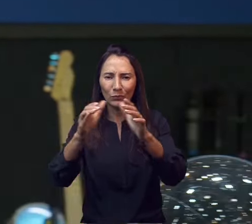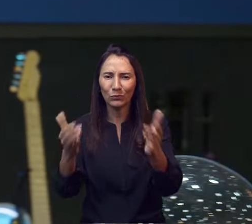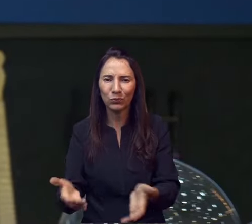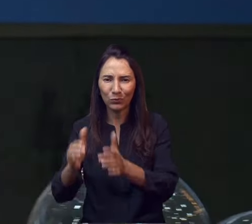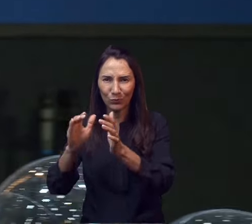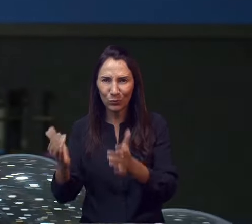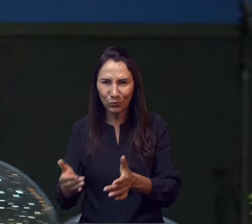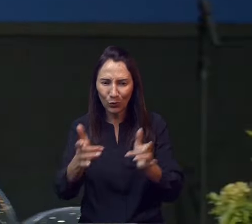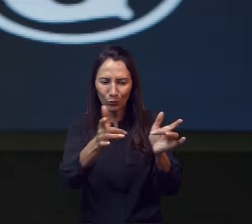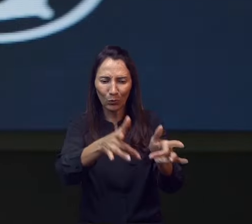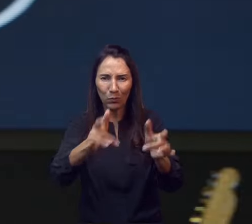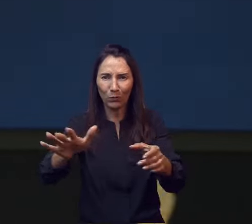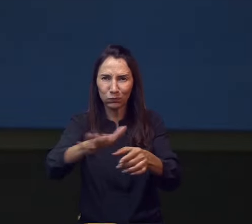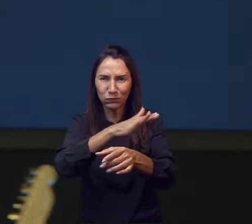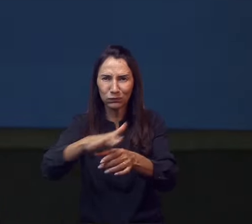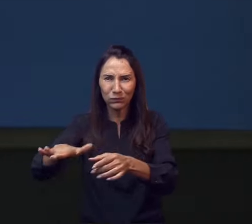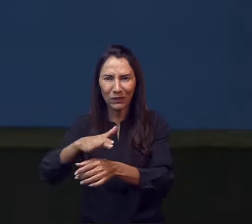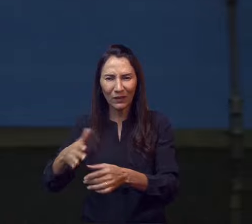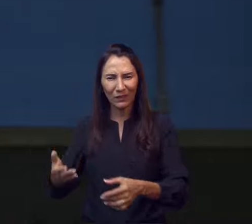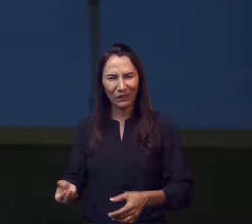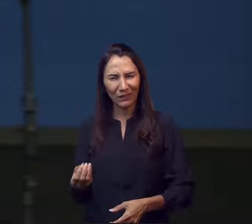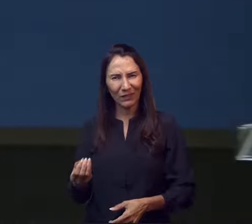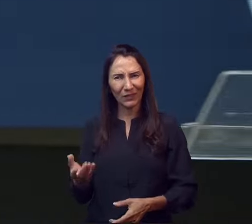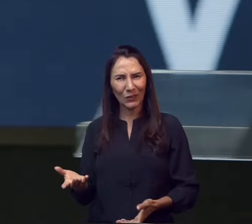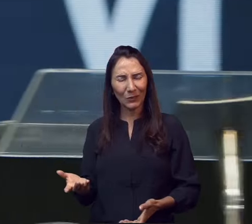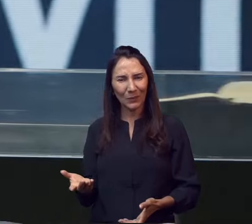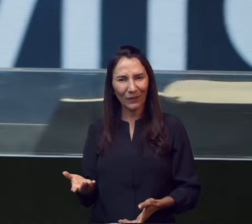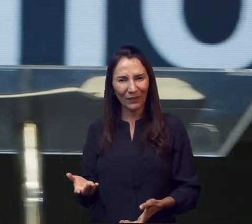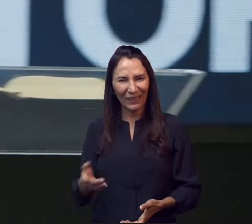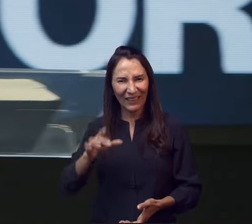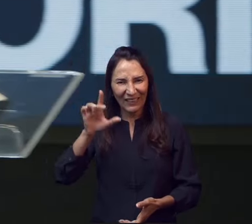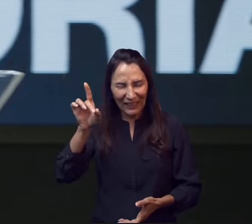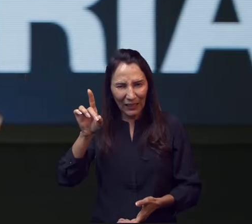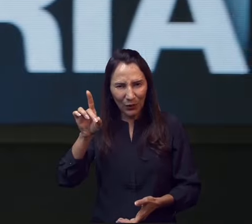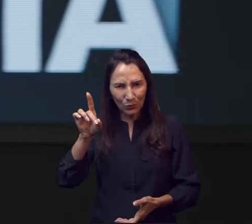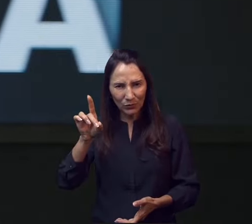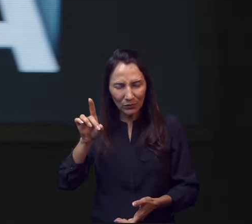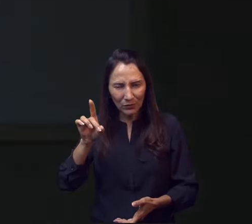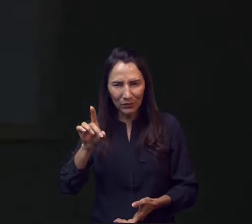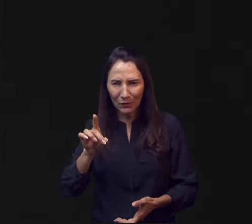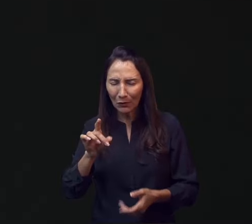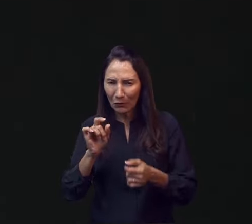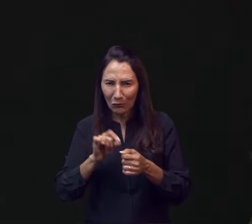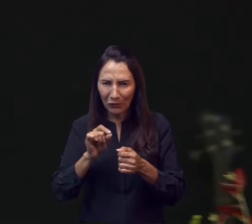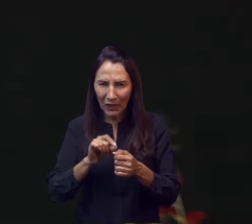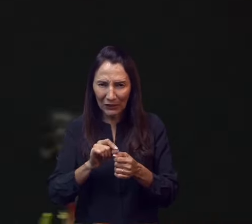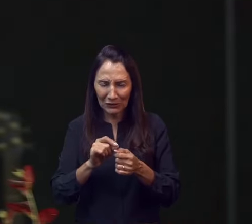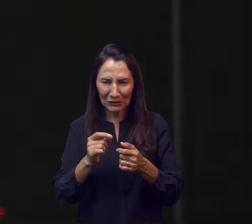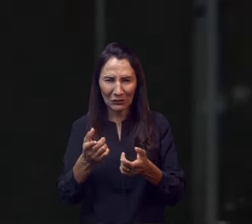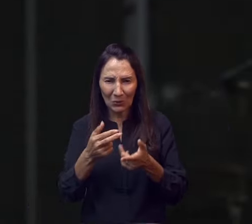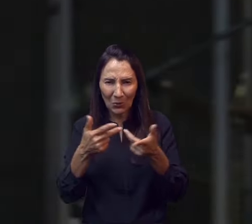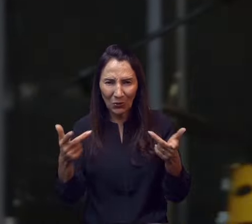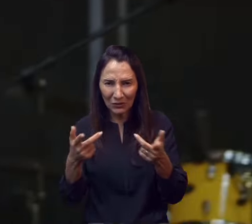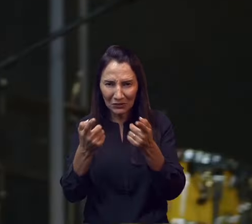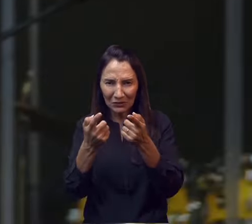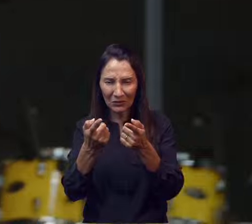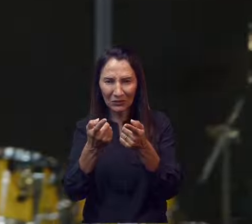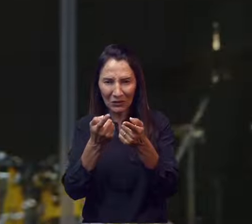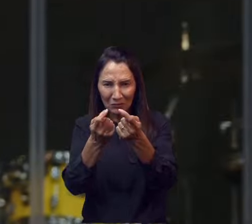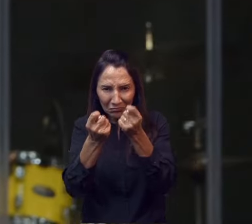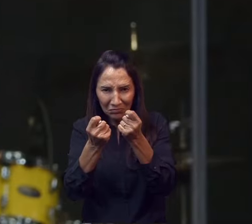Que negócio é esse rapaz que Deus faz na conta gota Deus faz completo Deus faz